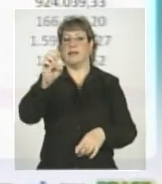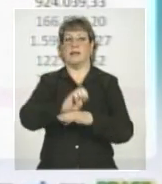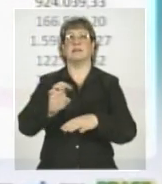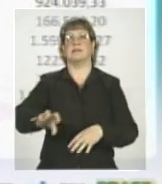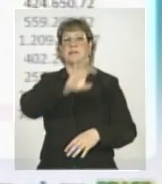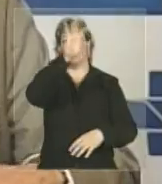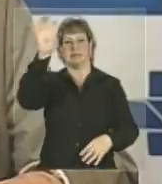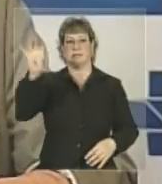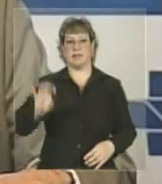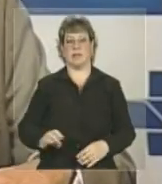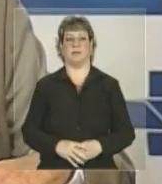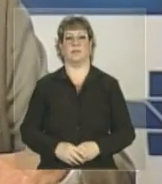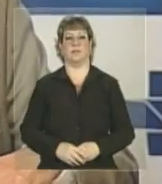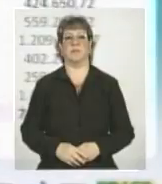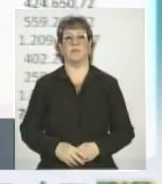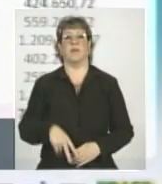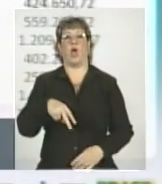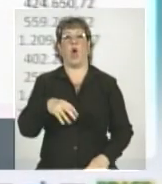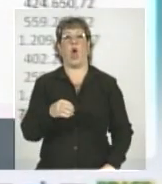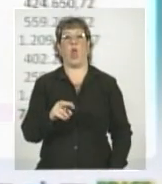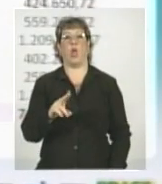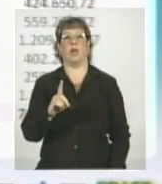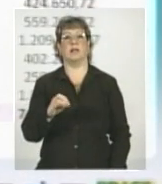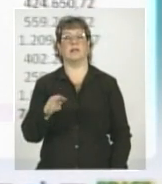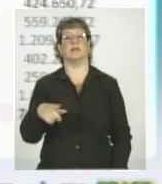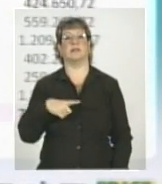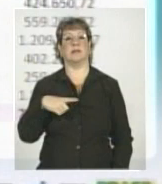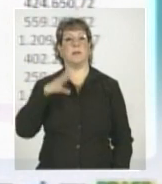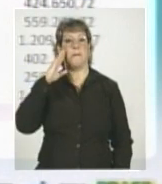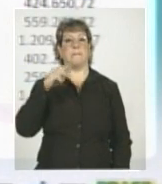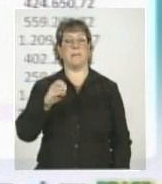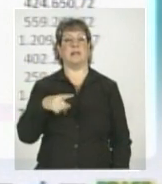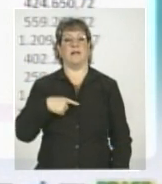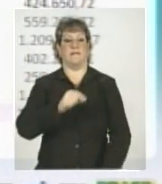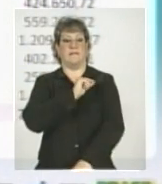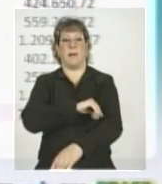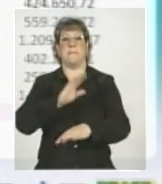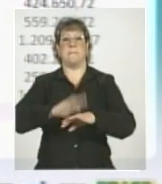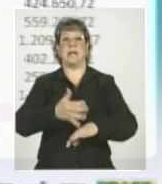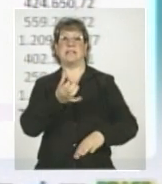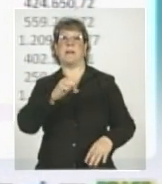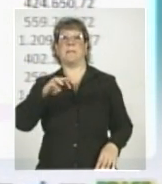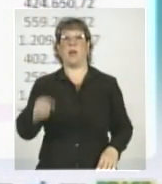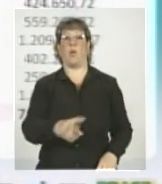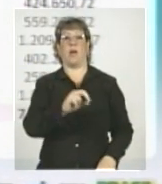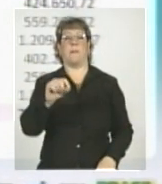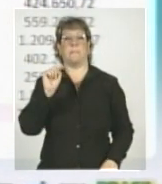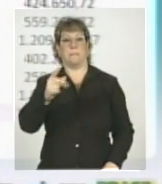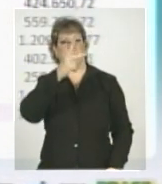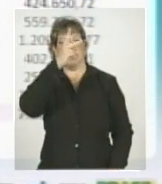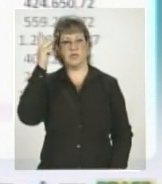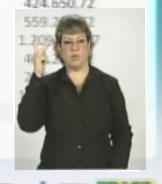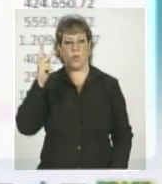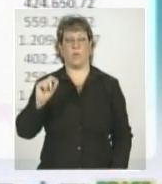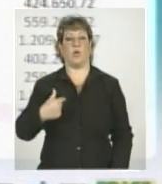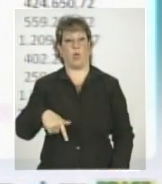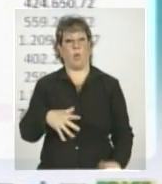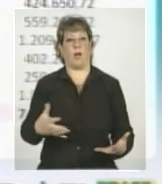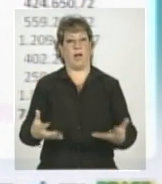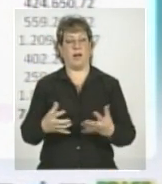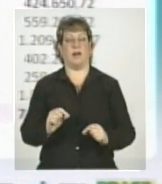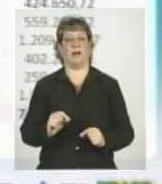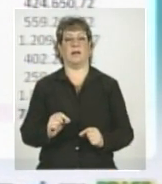passar. Na região nordeste, a meta é vacinar mais de 6 milhões e 500 mil pessoas, né, aí no fundo